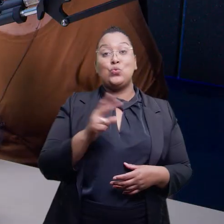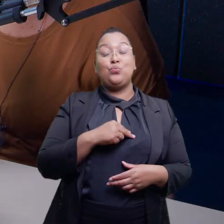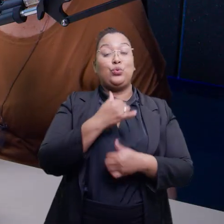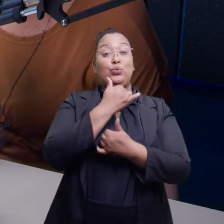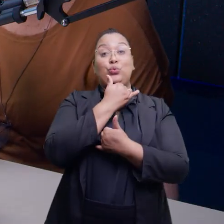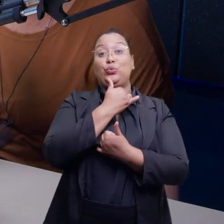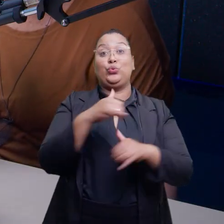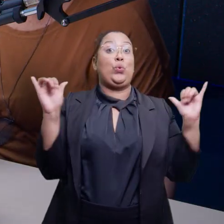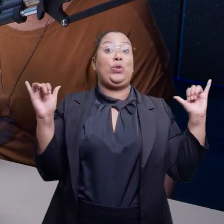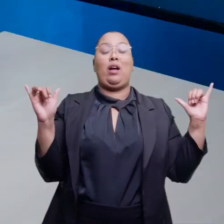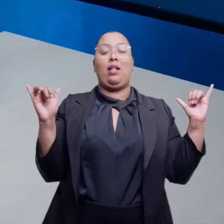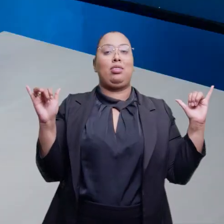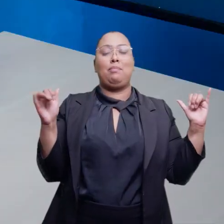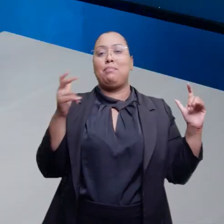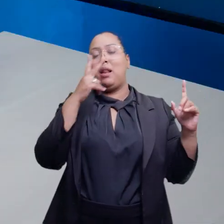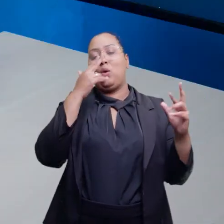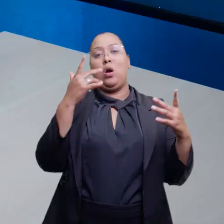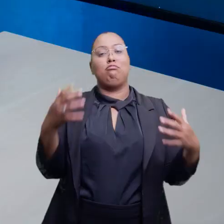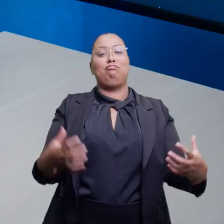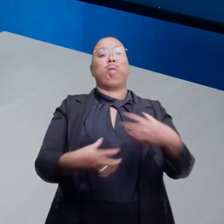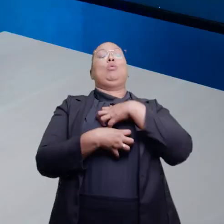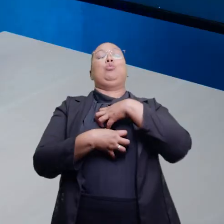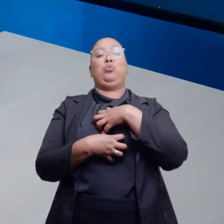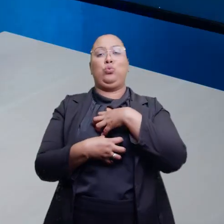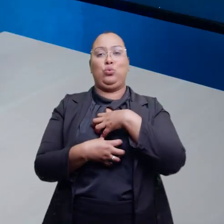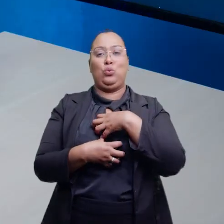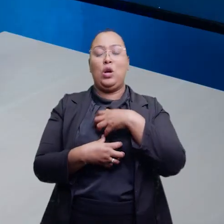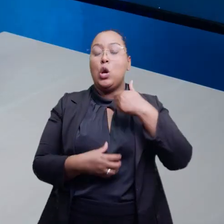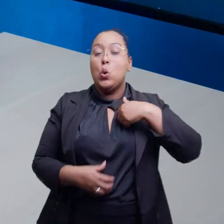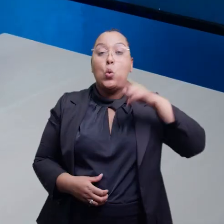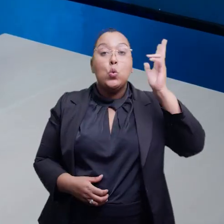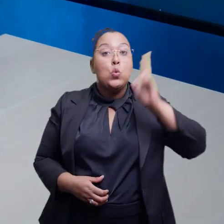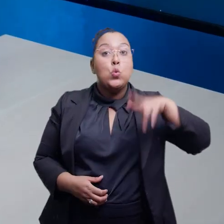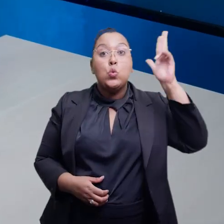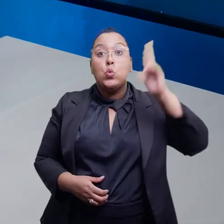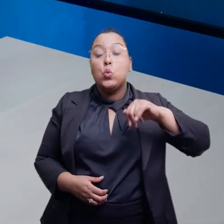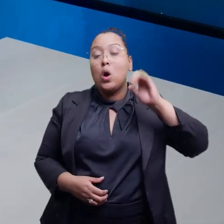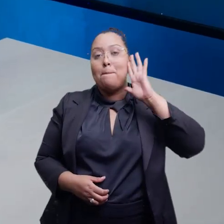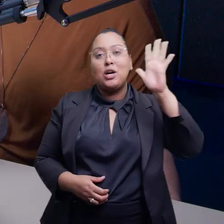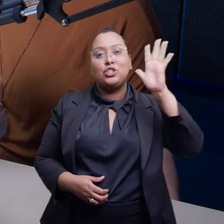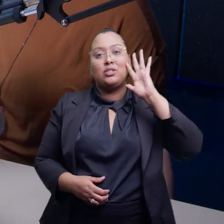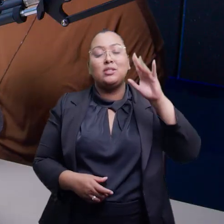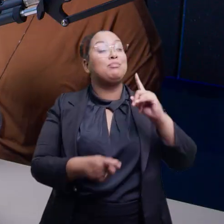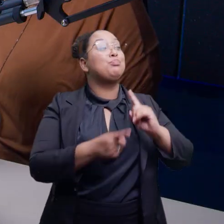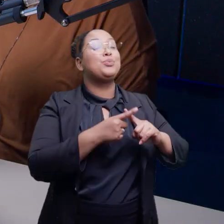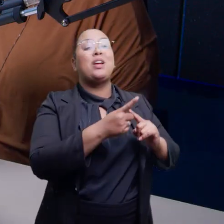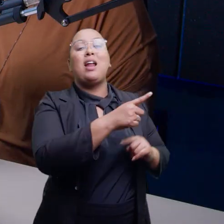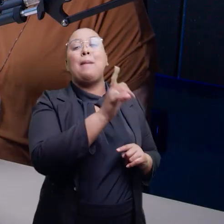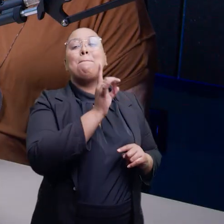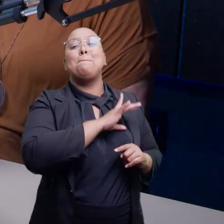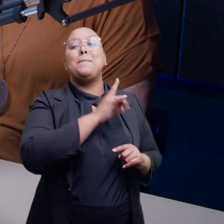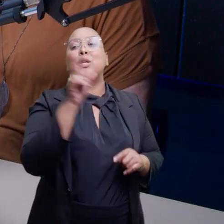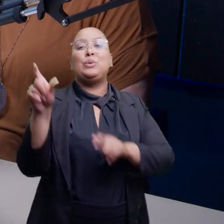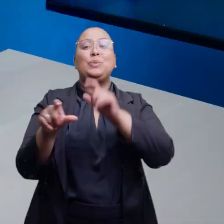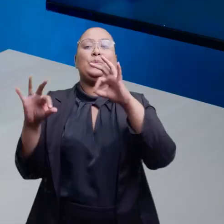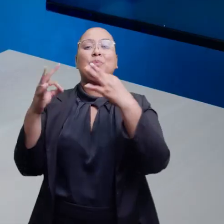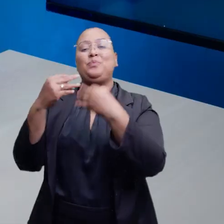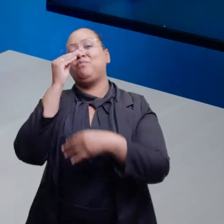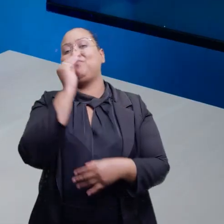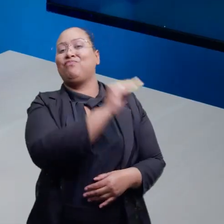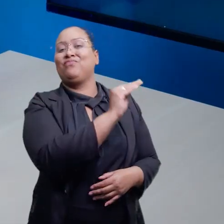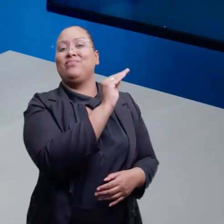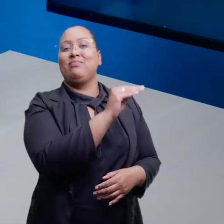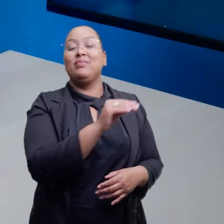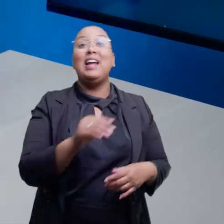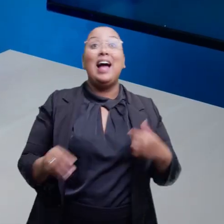extremamente impactada. A gente fica impactado quando escuta a criança. Nunca imaginei que... que... impacto. É o medo de uma nova rejeição, né? Exato, de